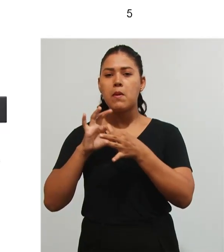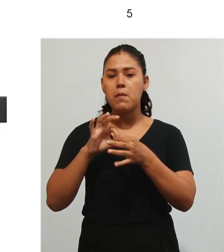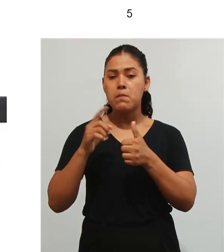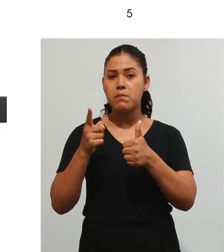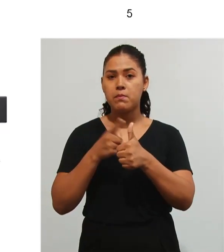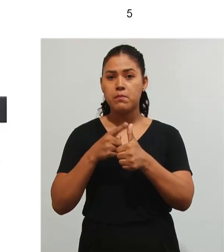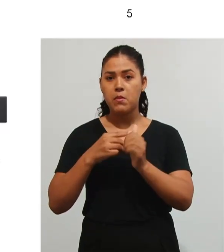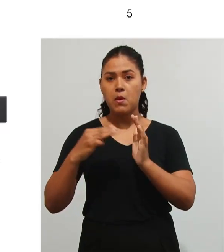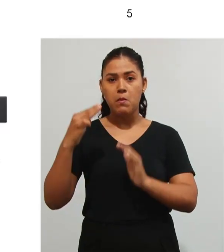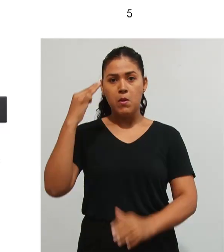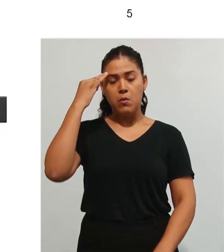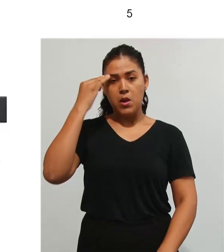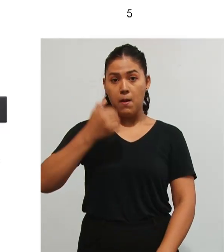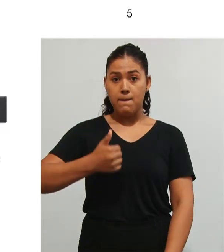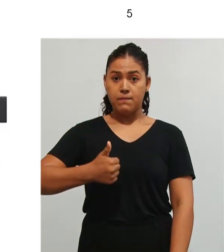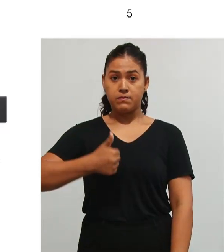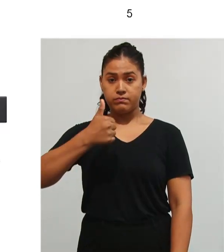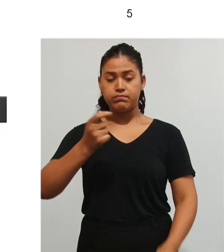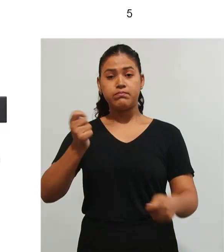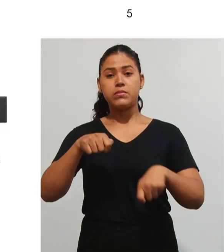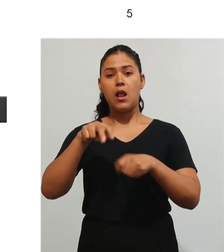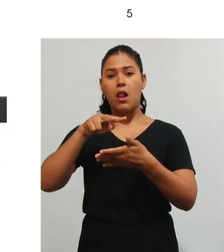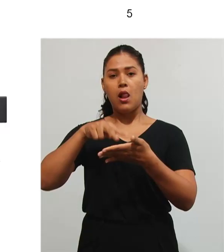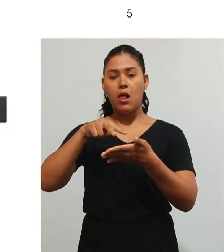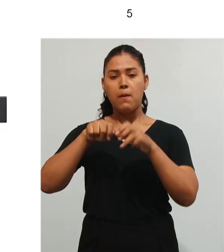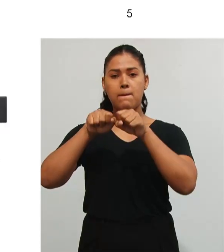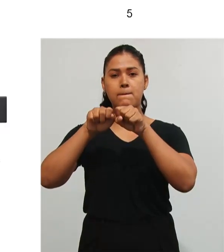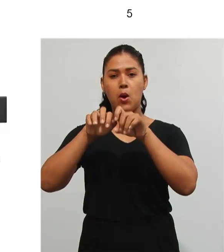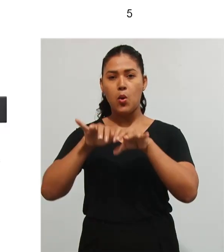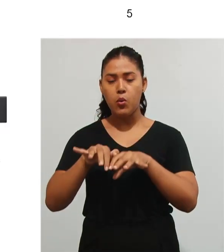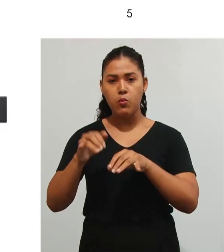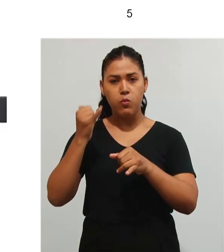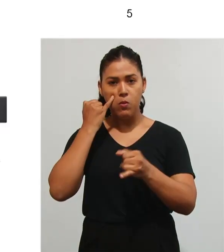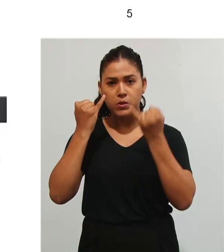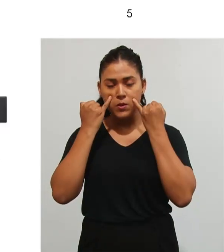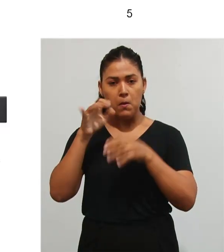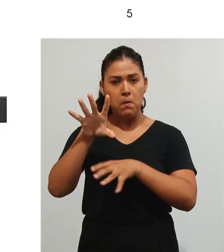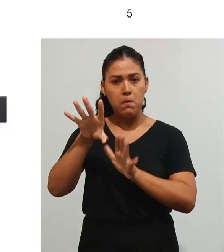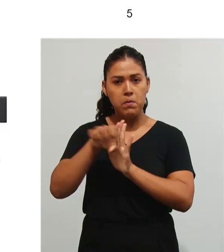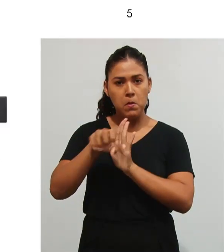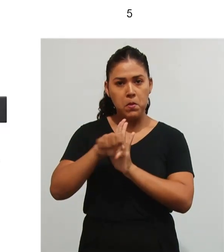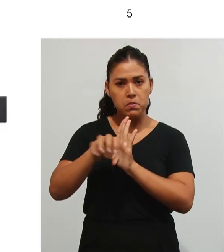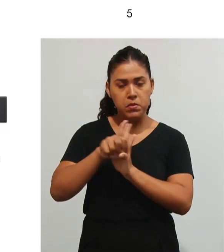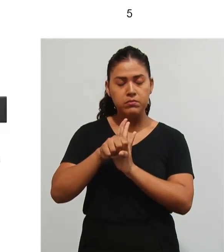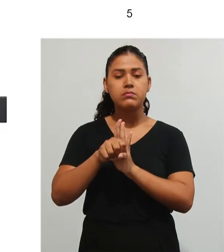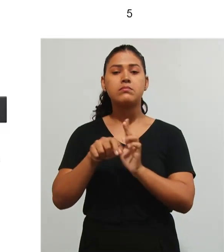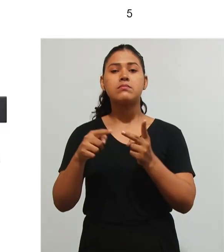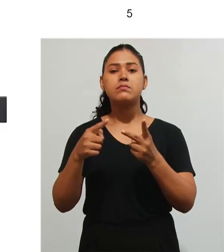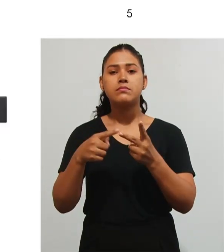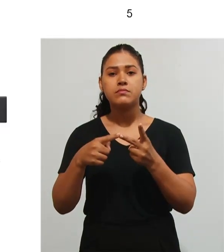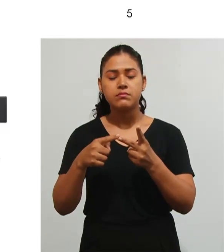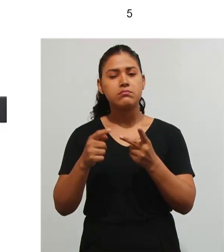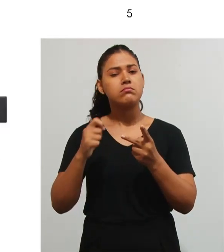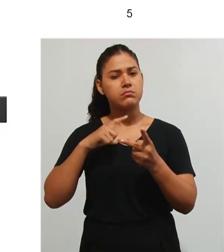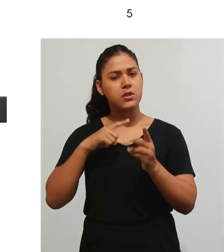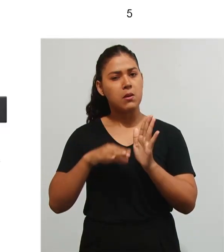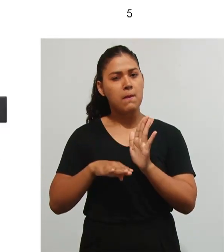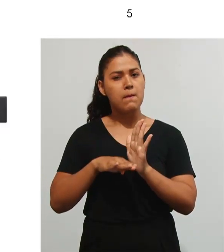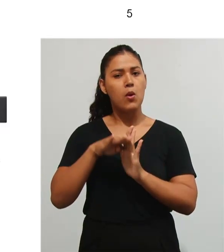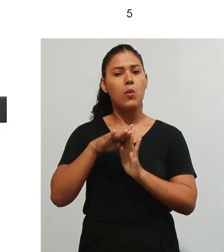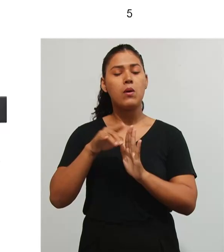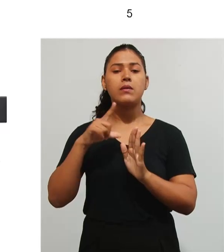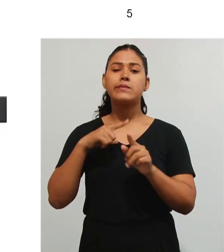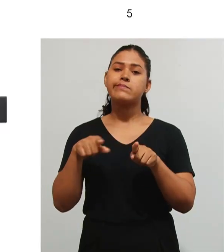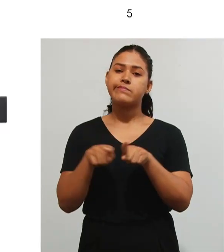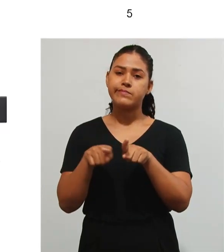que possuem alta velocidade de leitura e escrita, baixa capacidade de armazenamento, um custo elevado e são